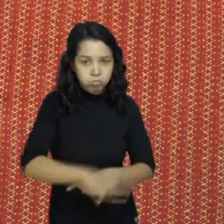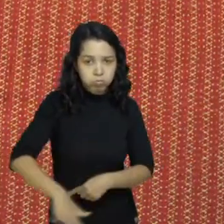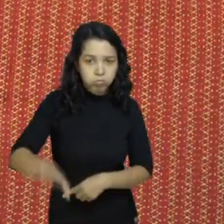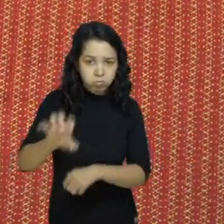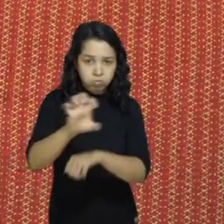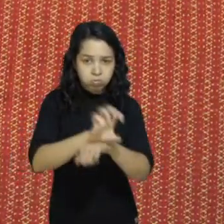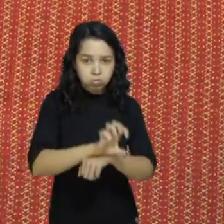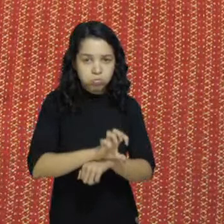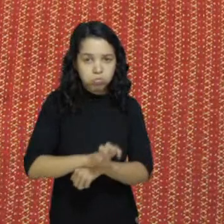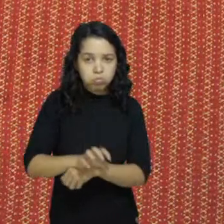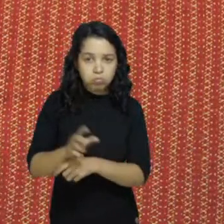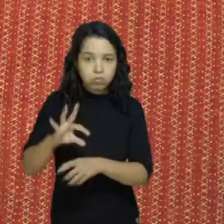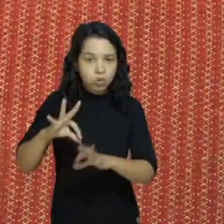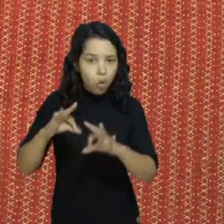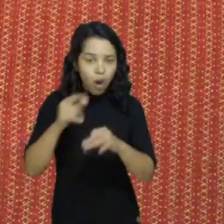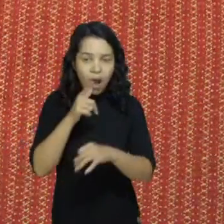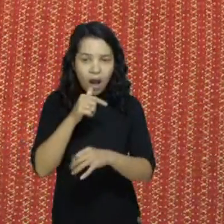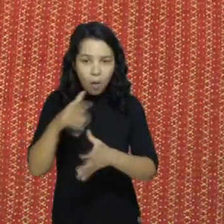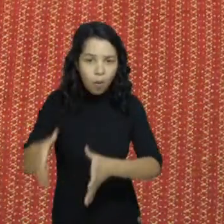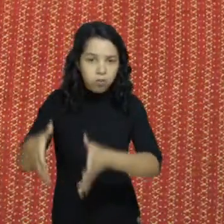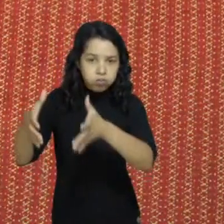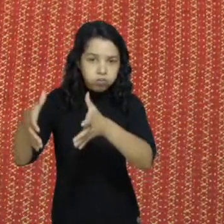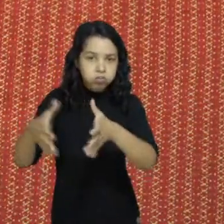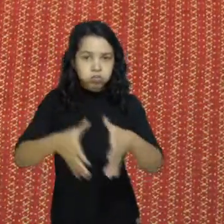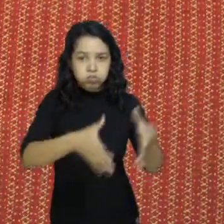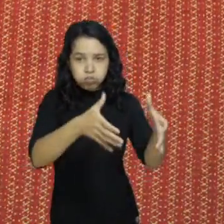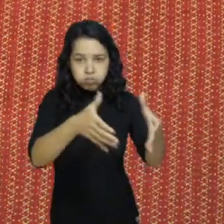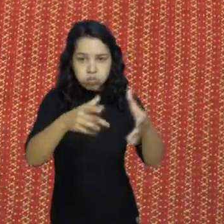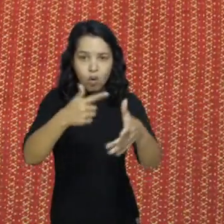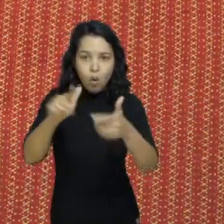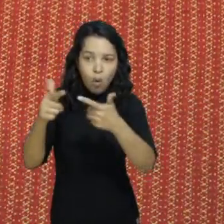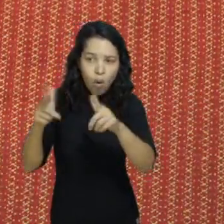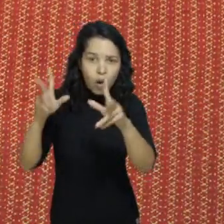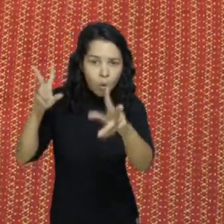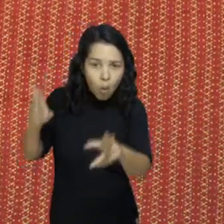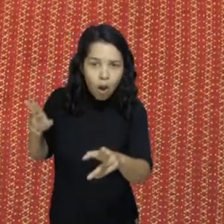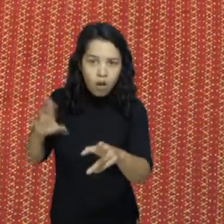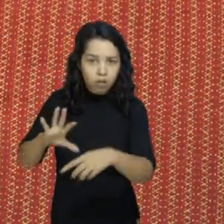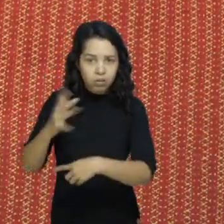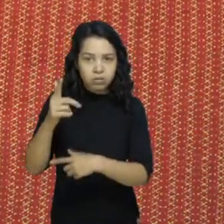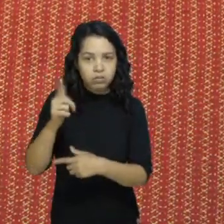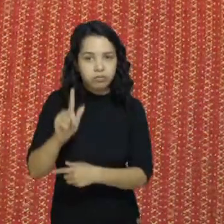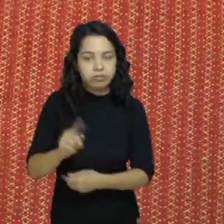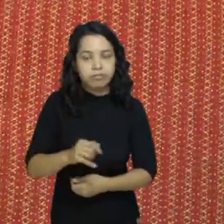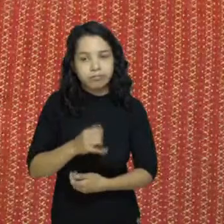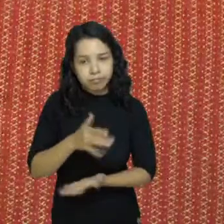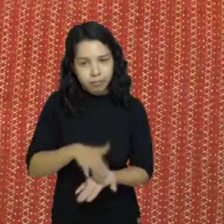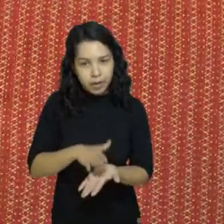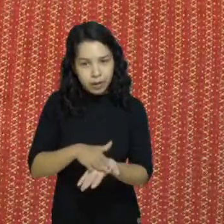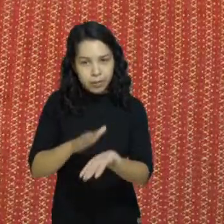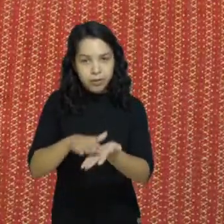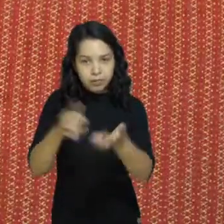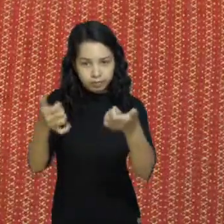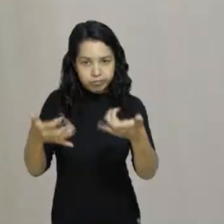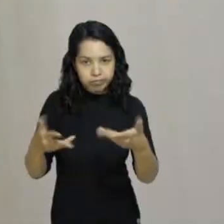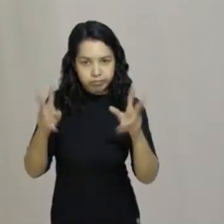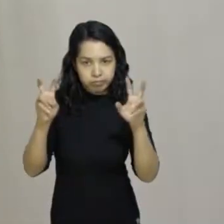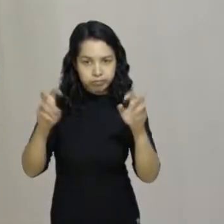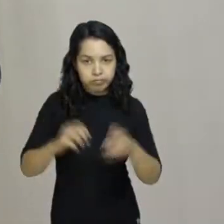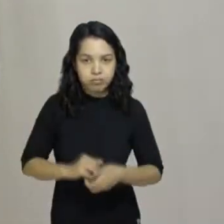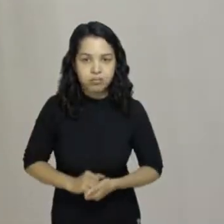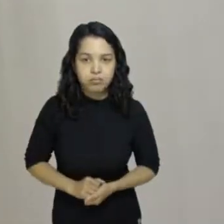reservatórios para saber se não há outras situações lamentaveis como essas Parabéns também está abordando isso